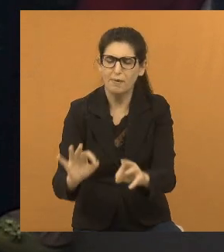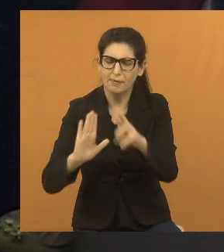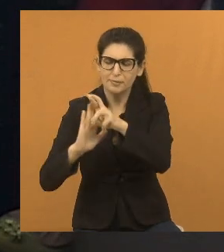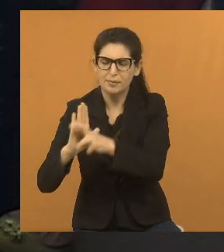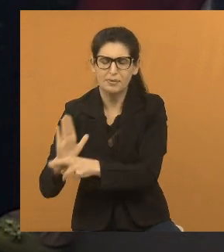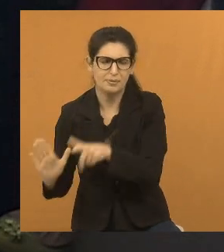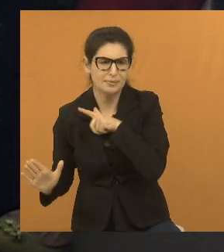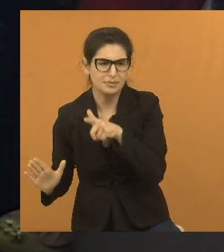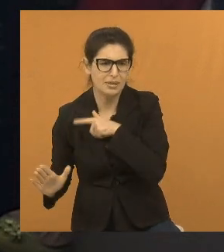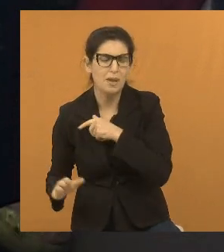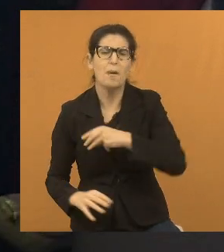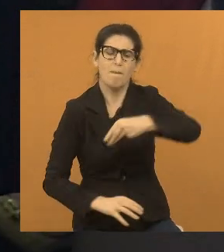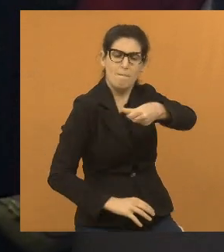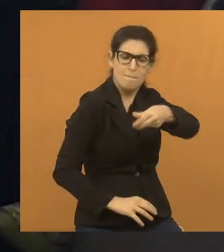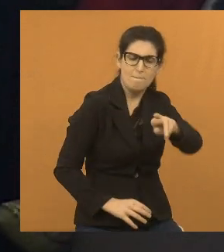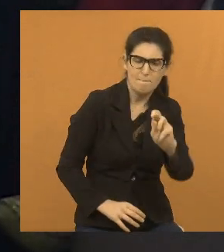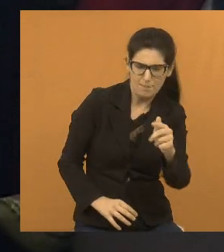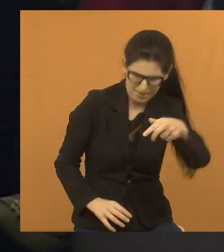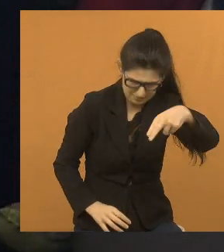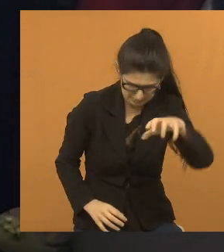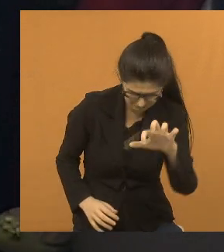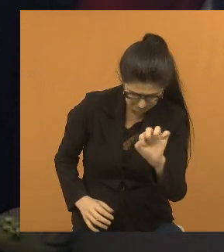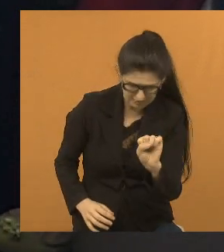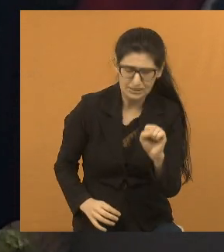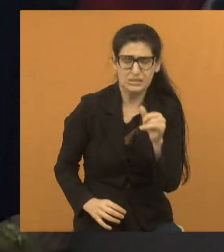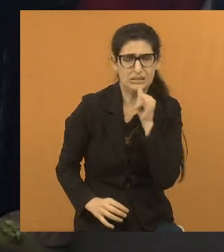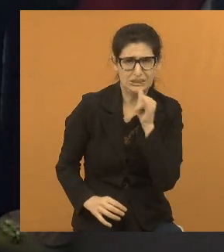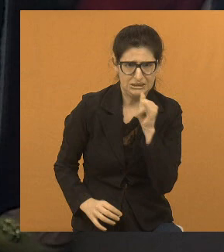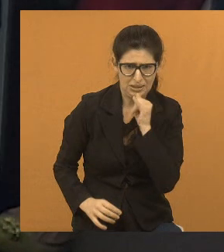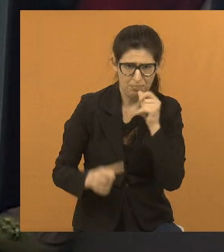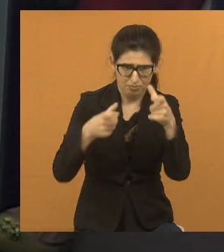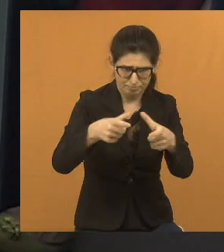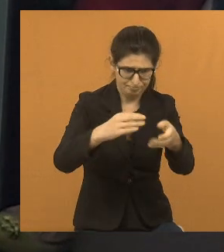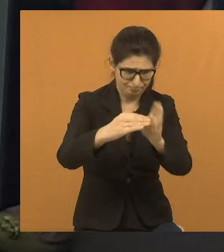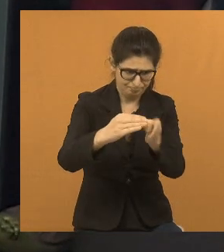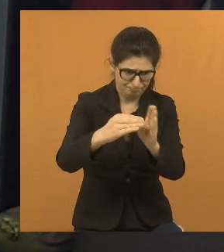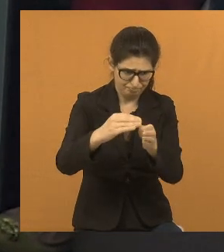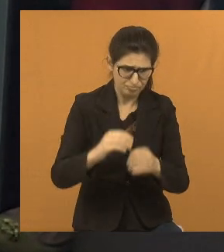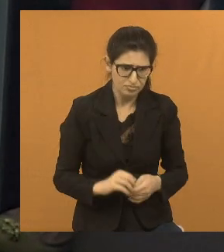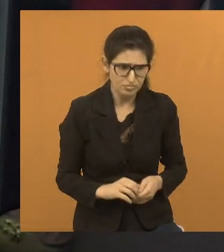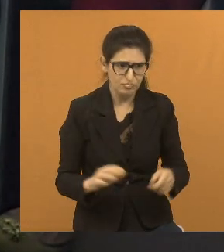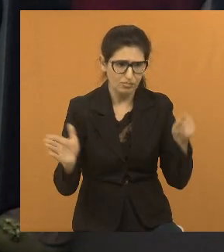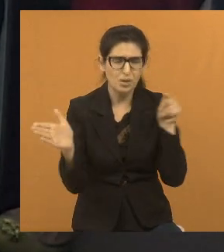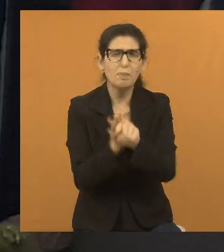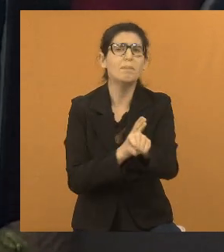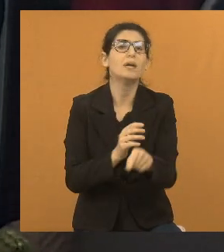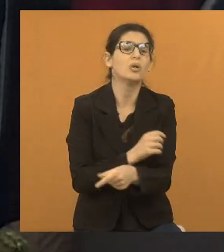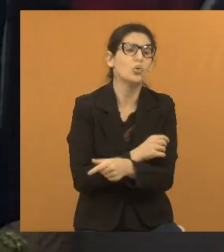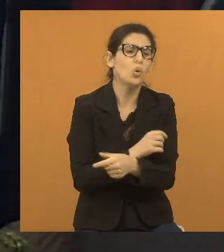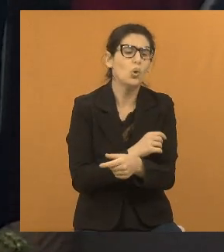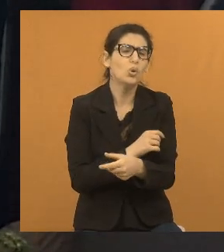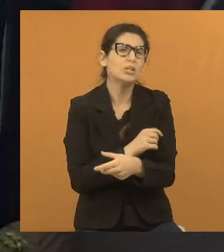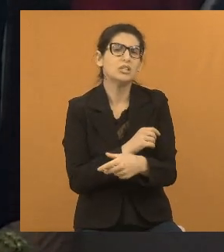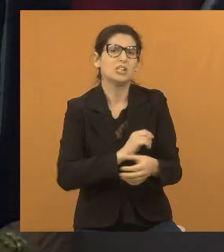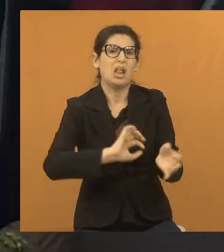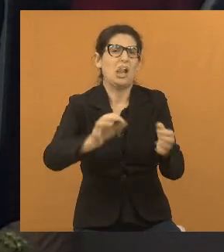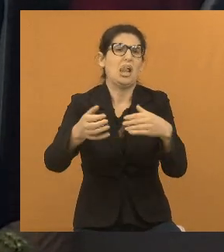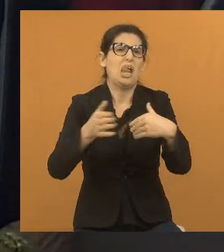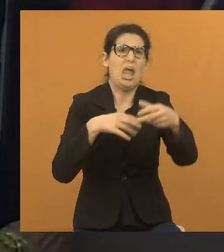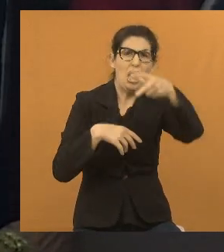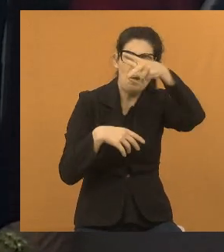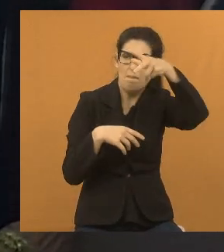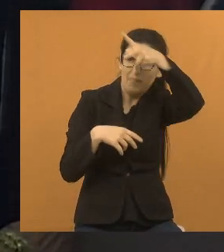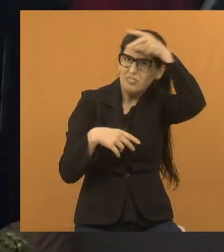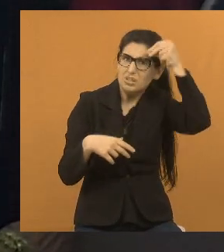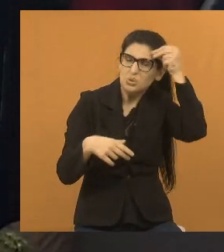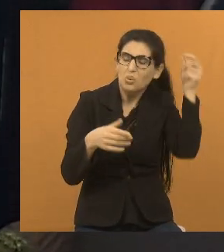que infringiu a lei lá, inclusive, naquela situação, por conta do loteador que fez de qualquer jeito e a prefeitura não fiscalizou, foi